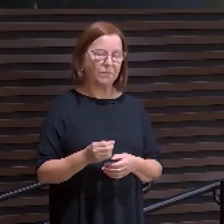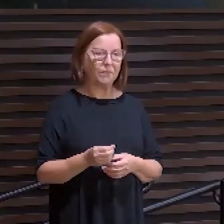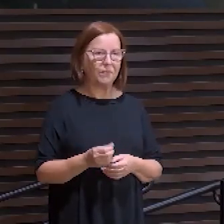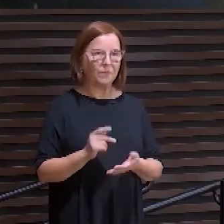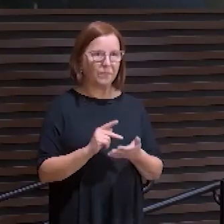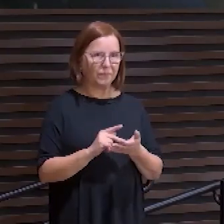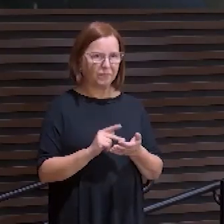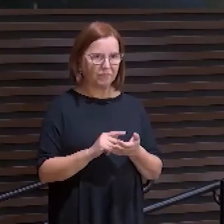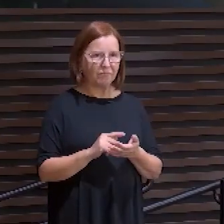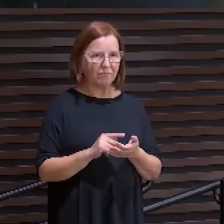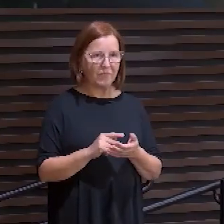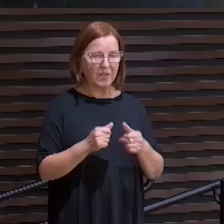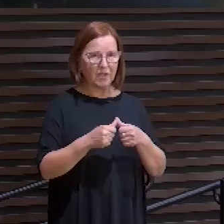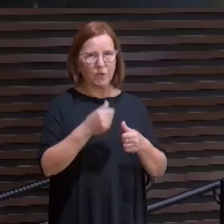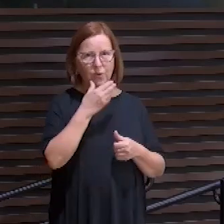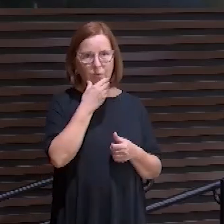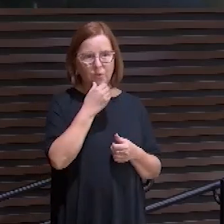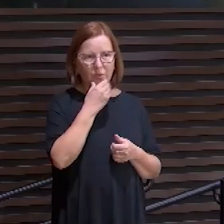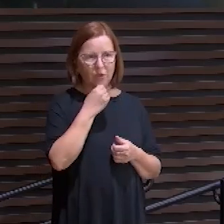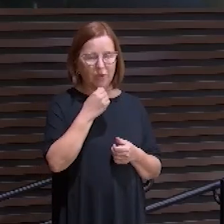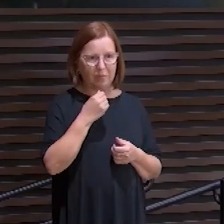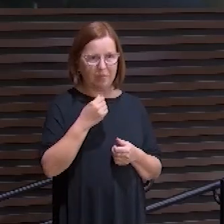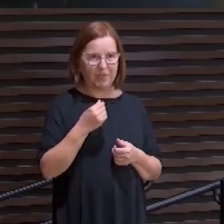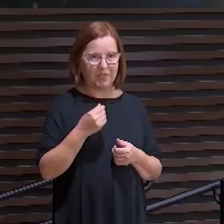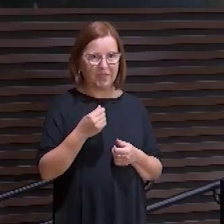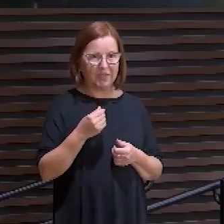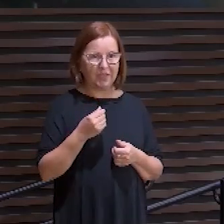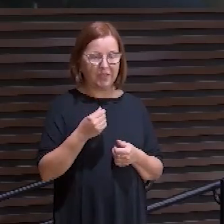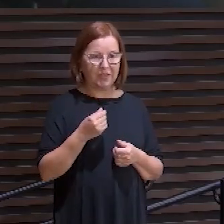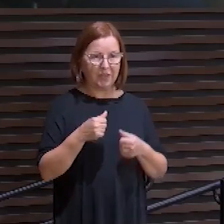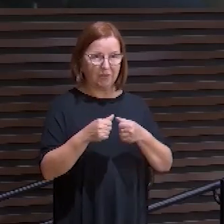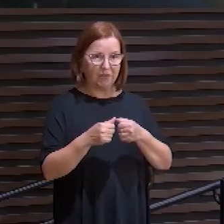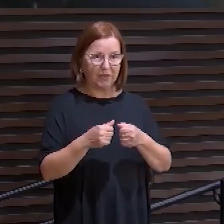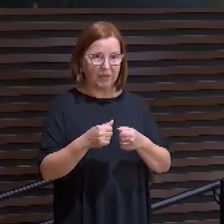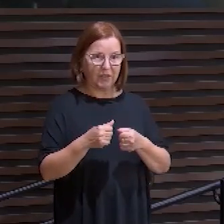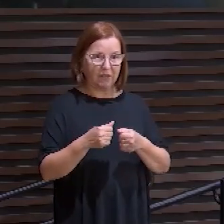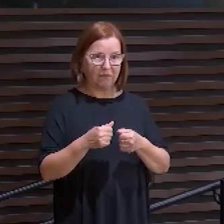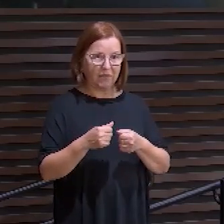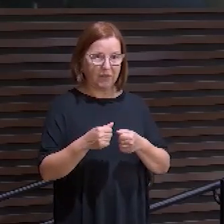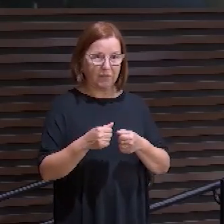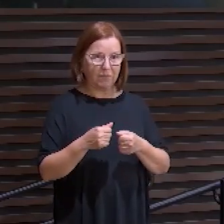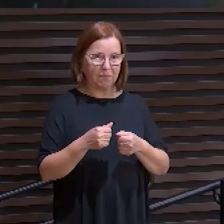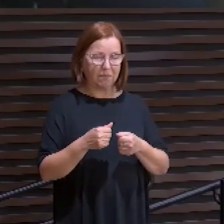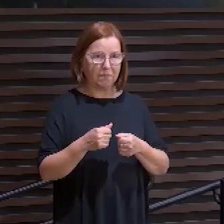se comprometeu a passar pelo menos 1 hora com eles em cada dia.